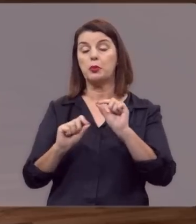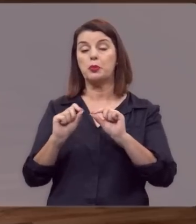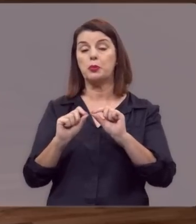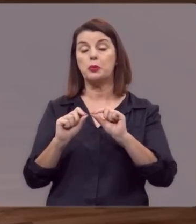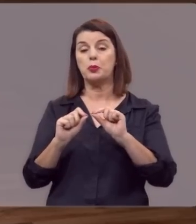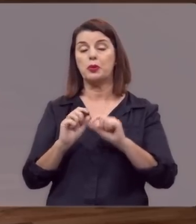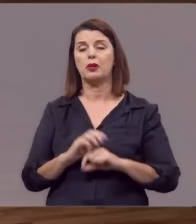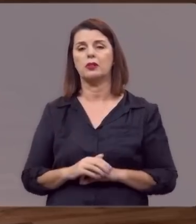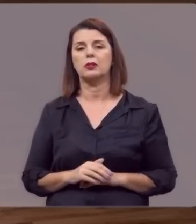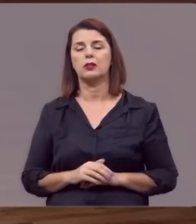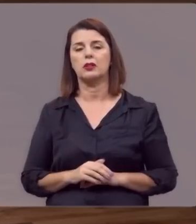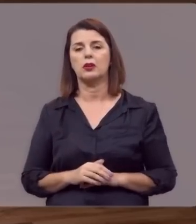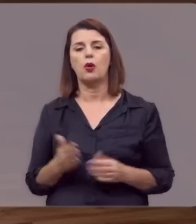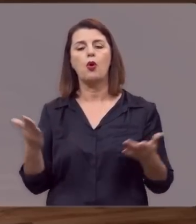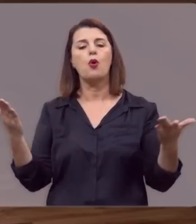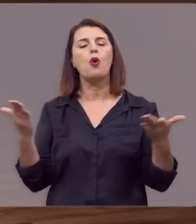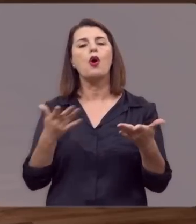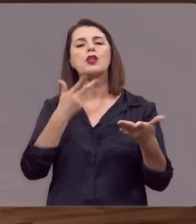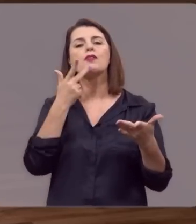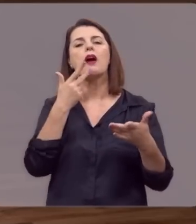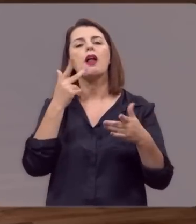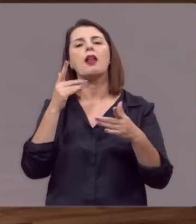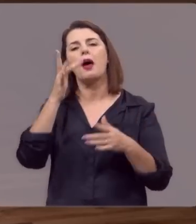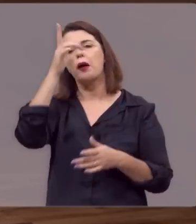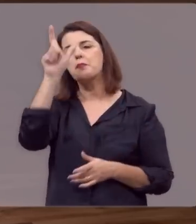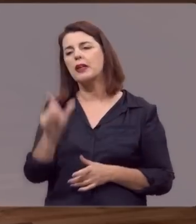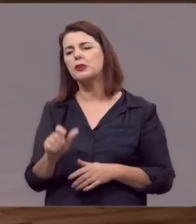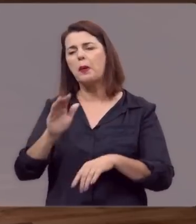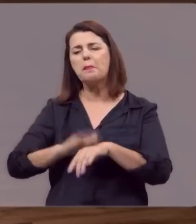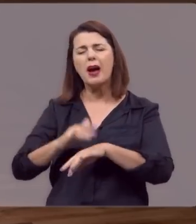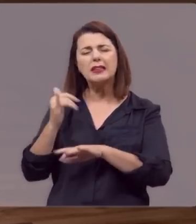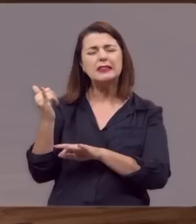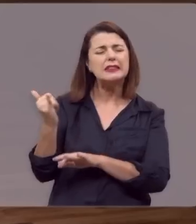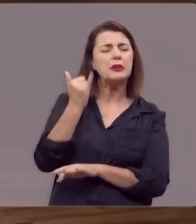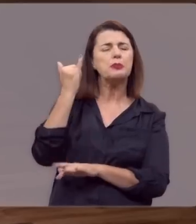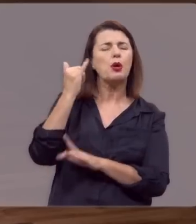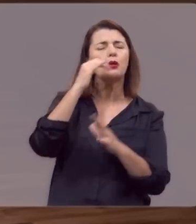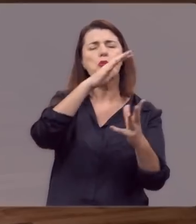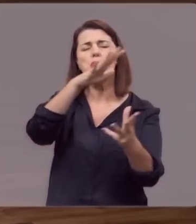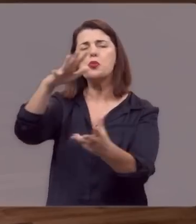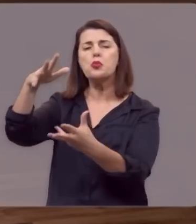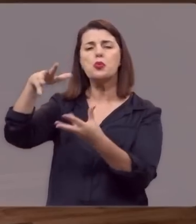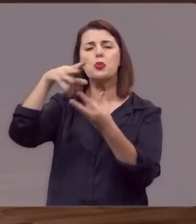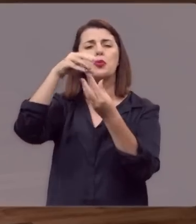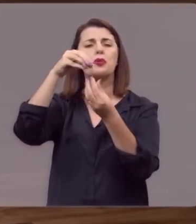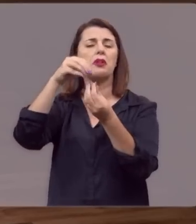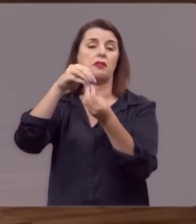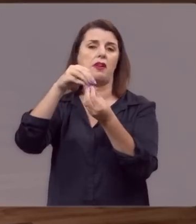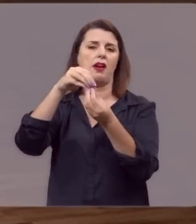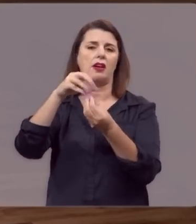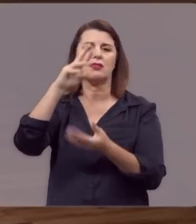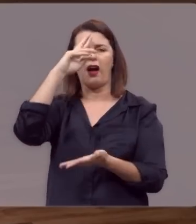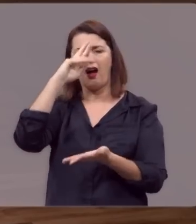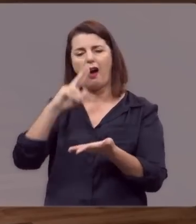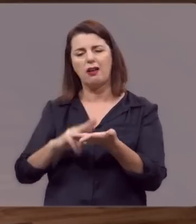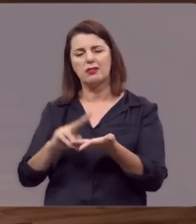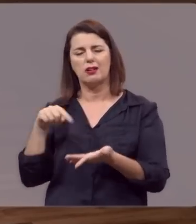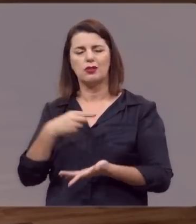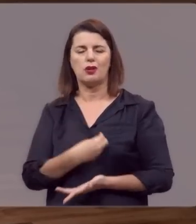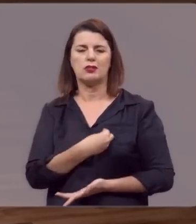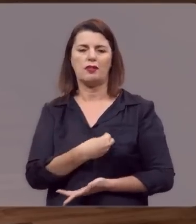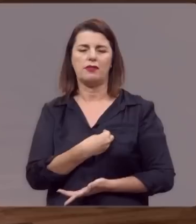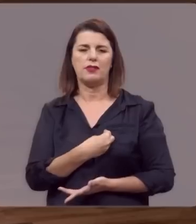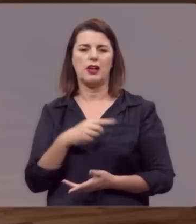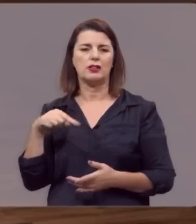hoje quero falar sobre a pessoa mais importante do universo, aquele que é a razão da nossa vida,